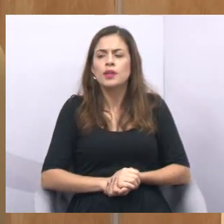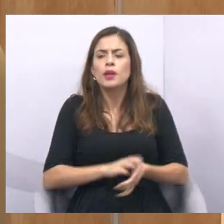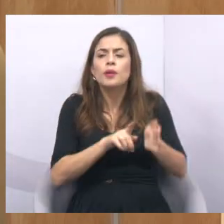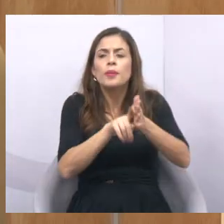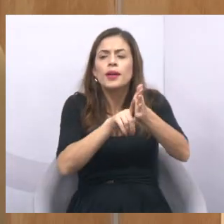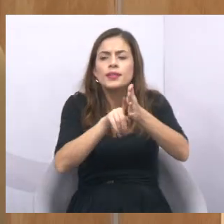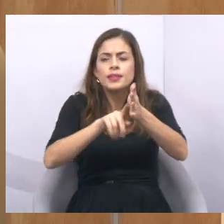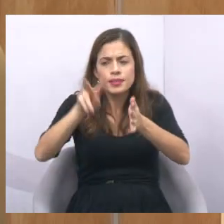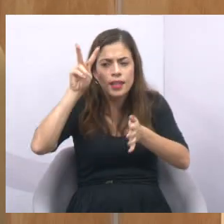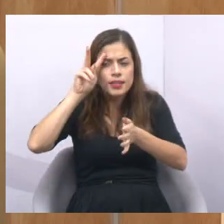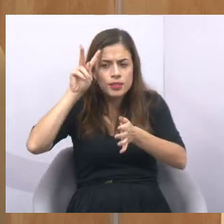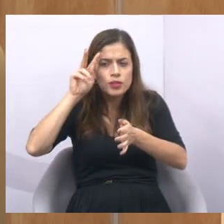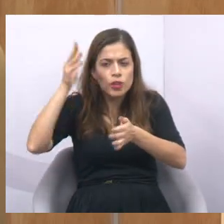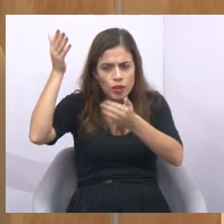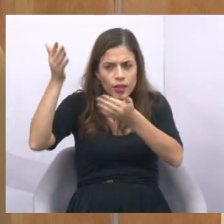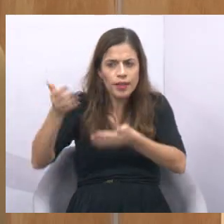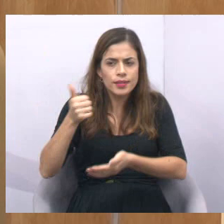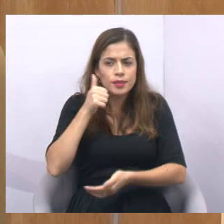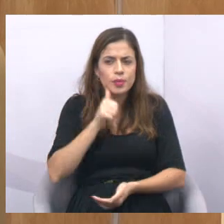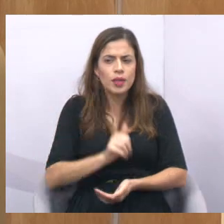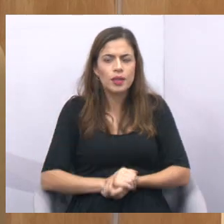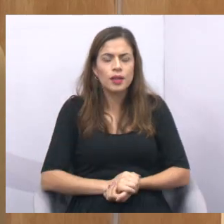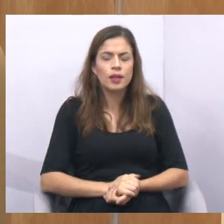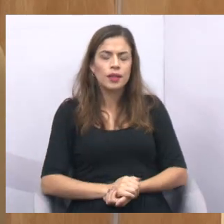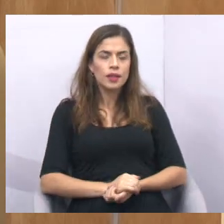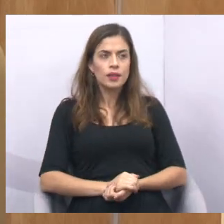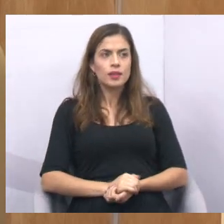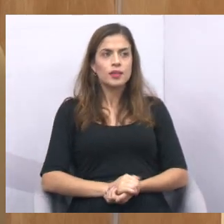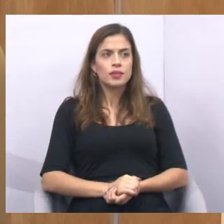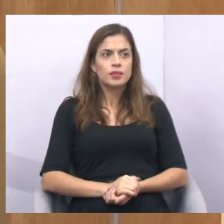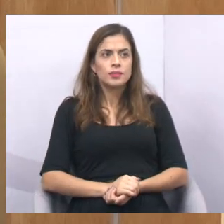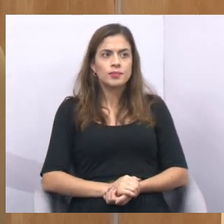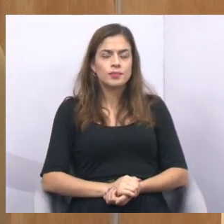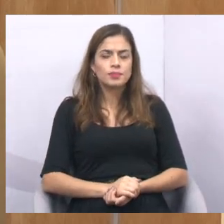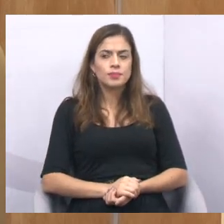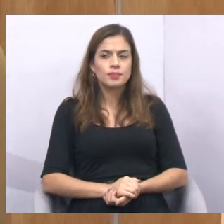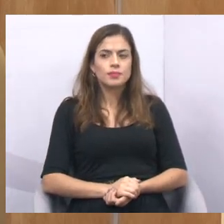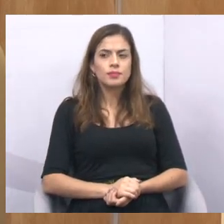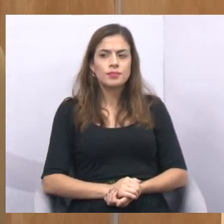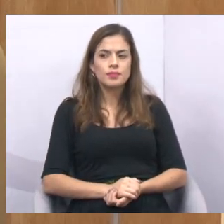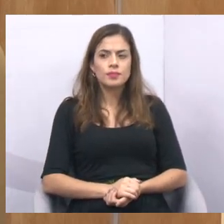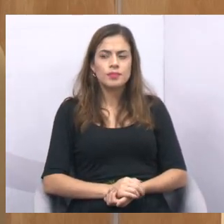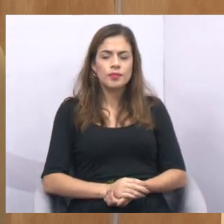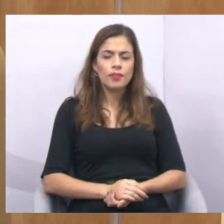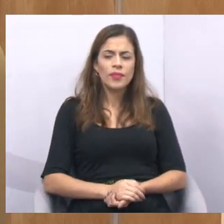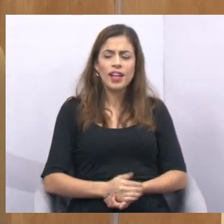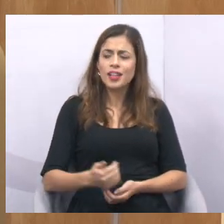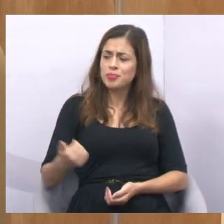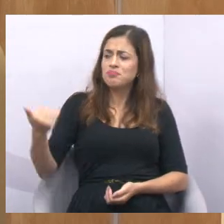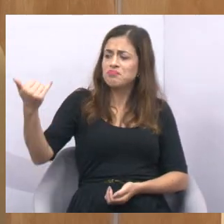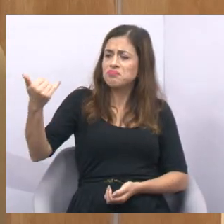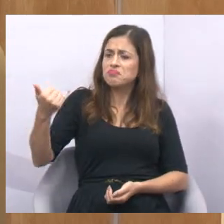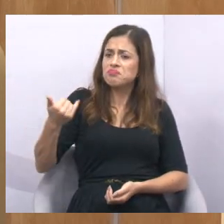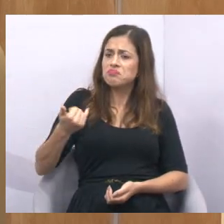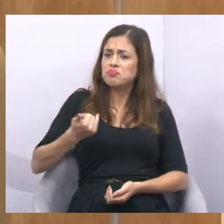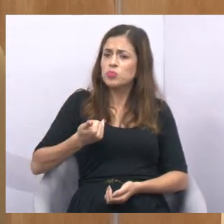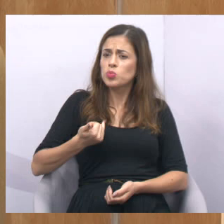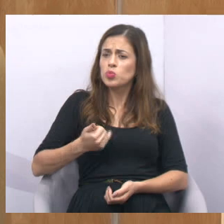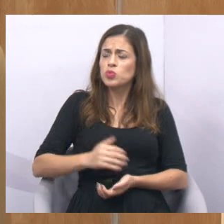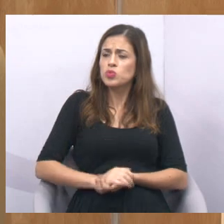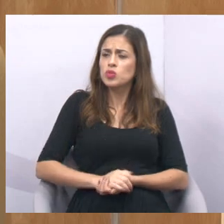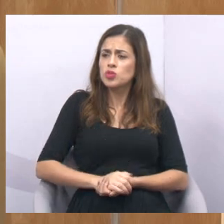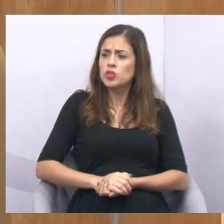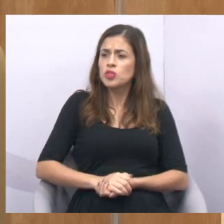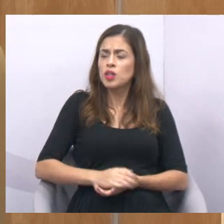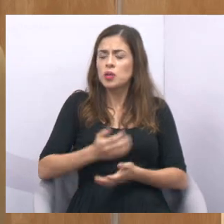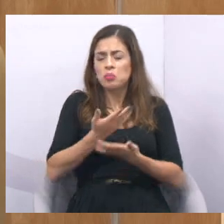história dessa mulher. E ela chegou um dia para mim, depois do do